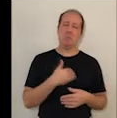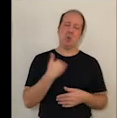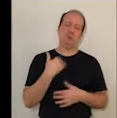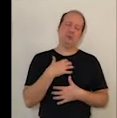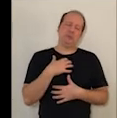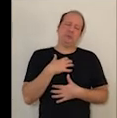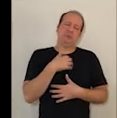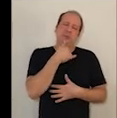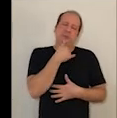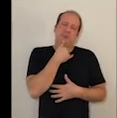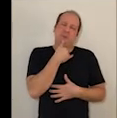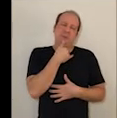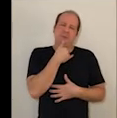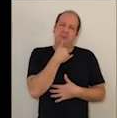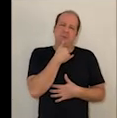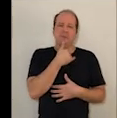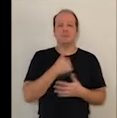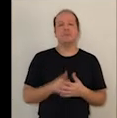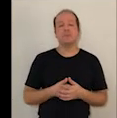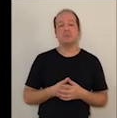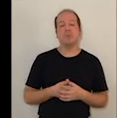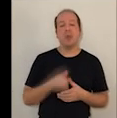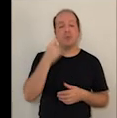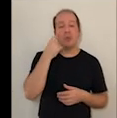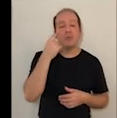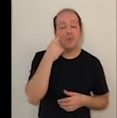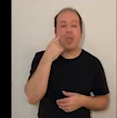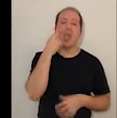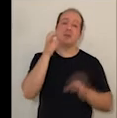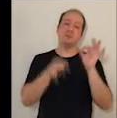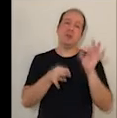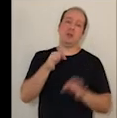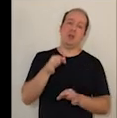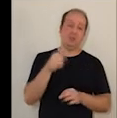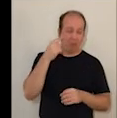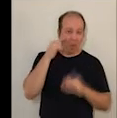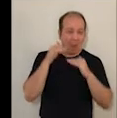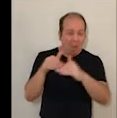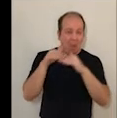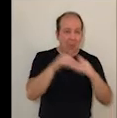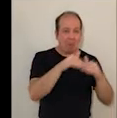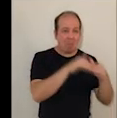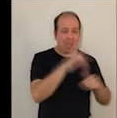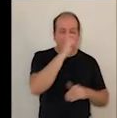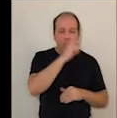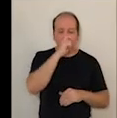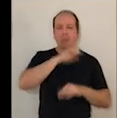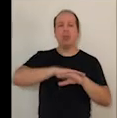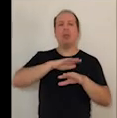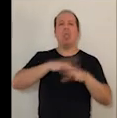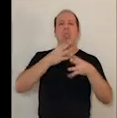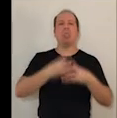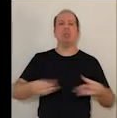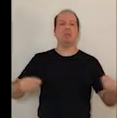Pobre desventurado. Como vê, excelência, a calúnia foi reduzida a pó. Nenhuma